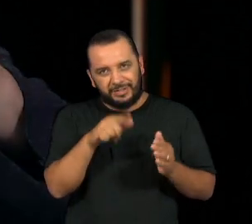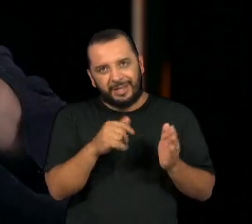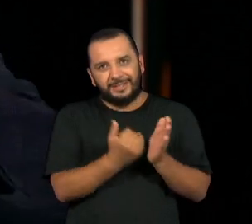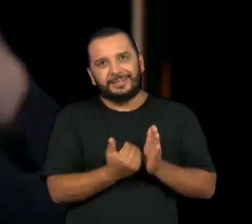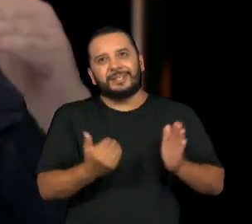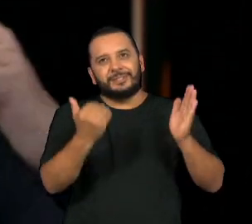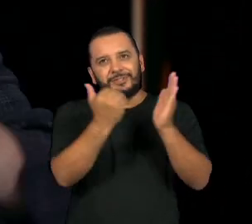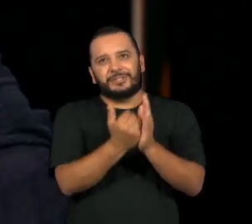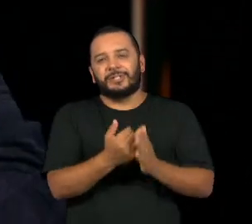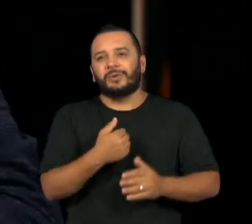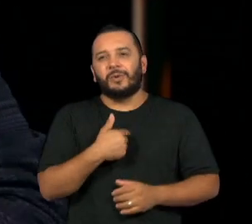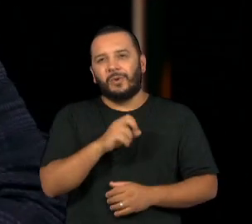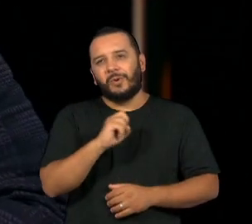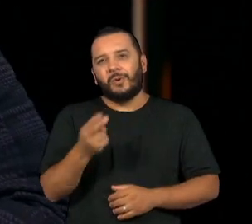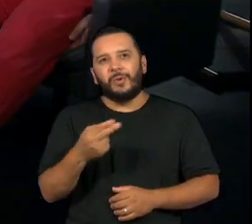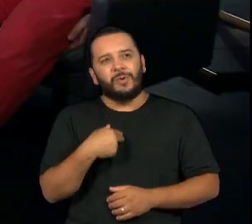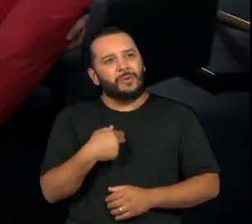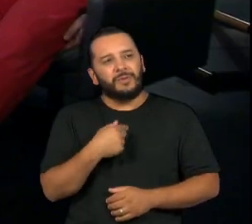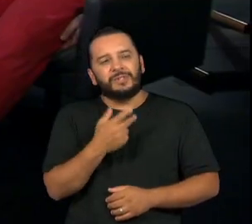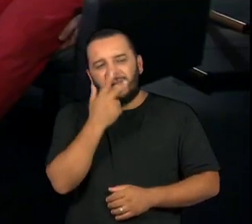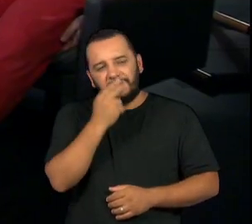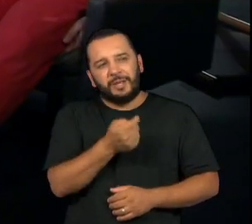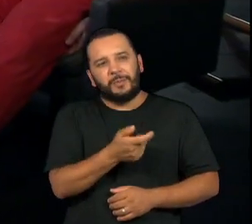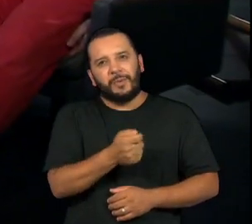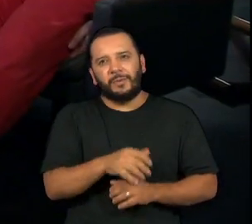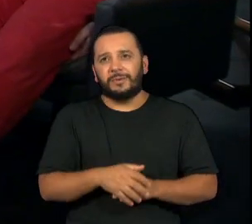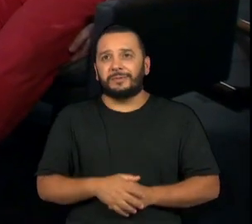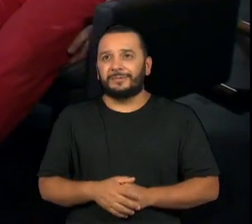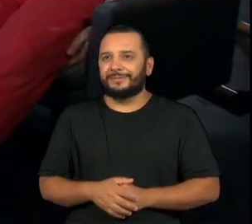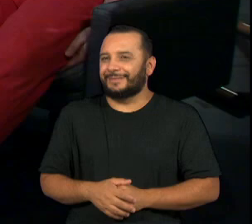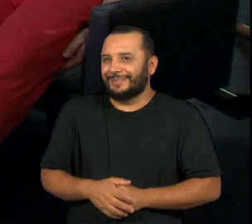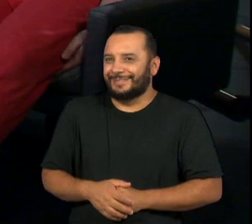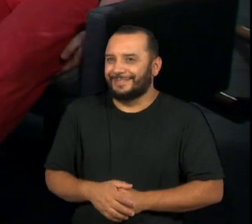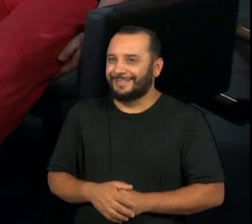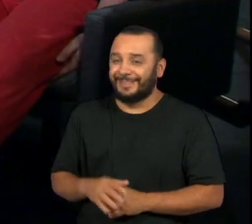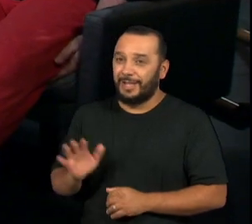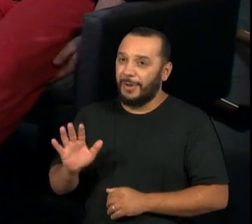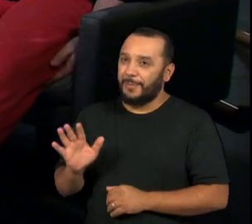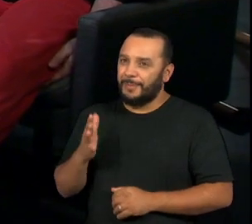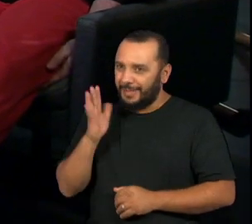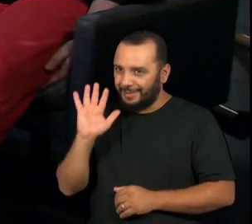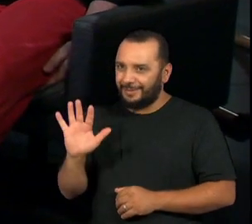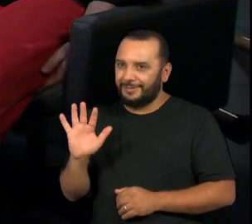acha que Villa-Lobos é pouco ainda para você? Não, assim, é